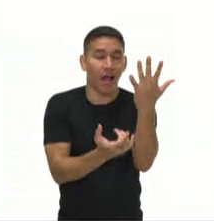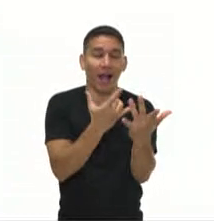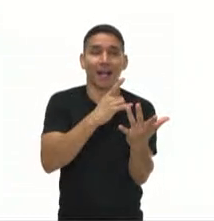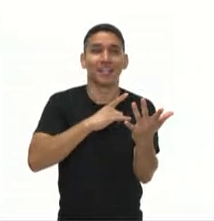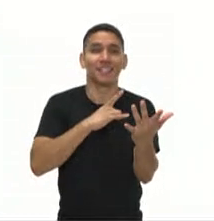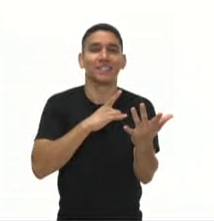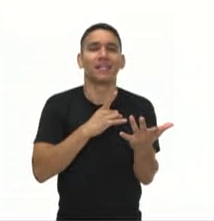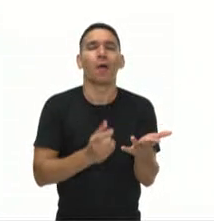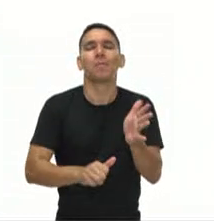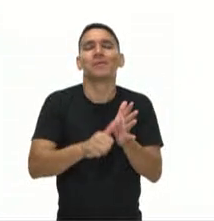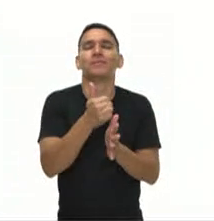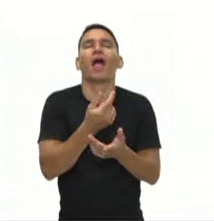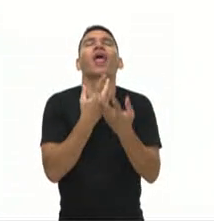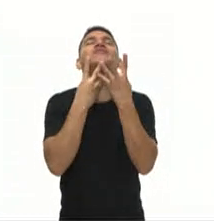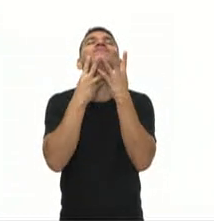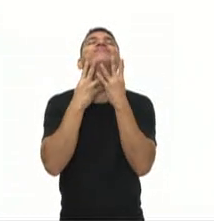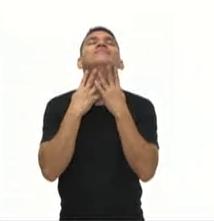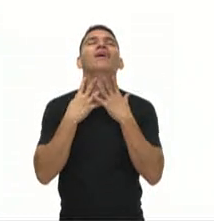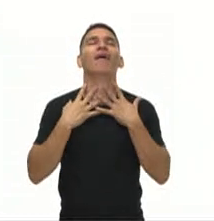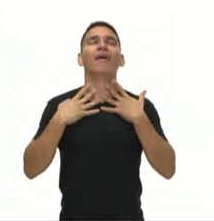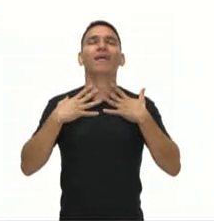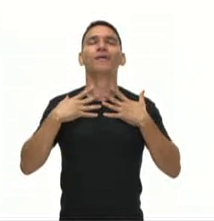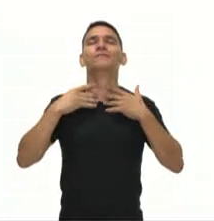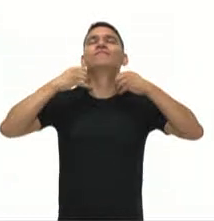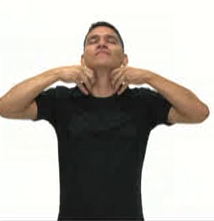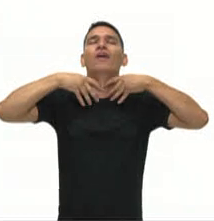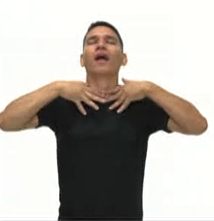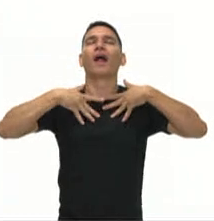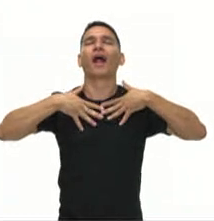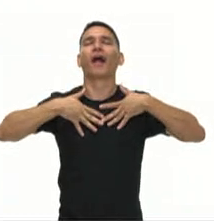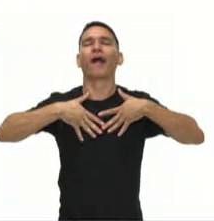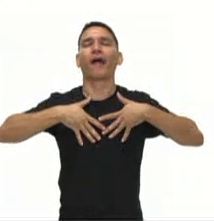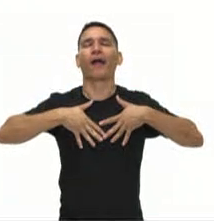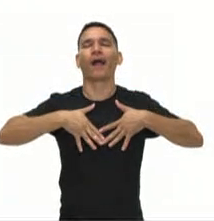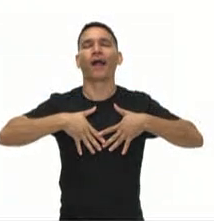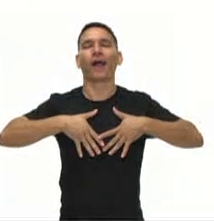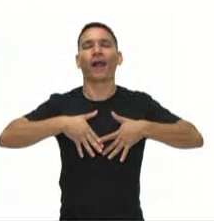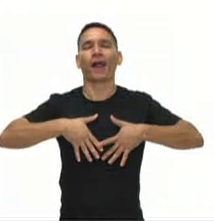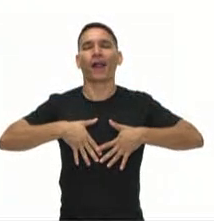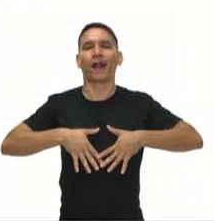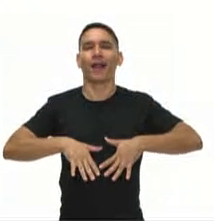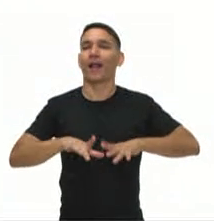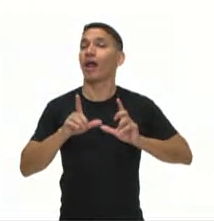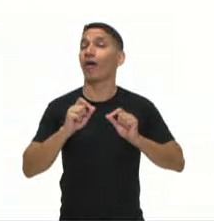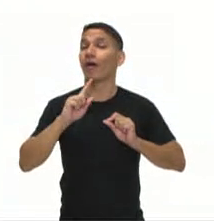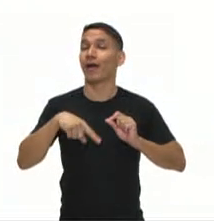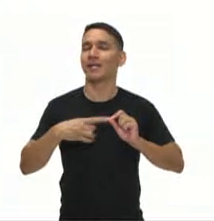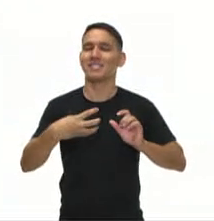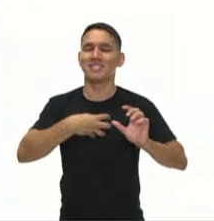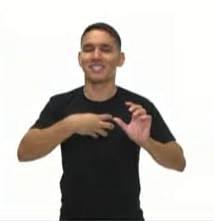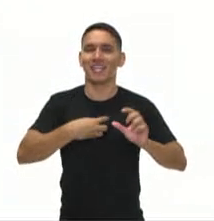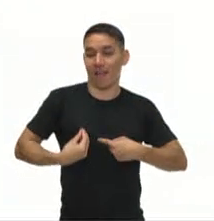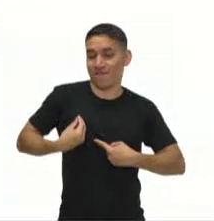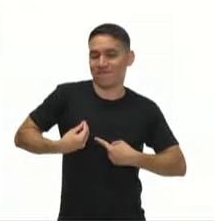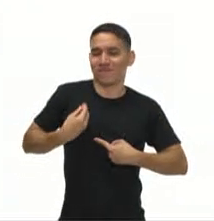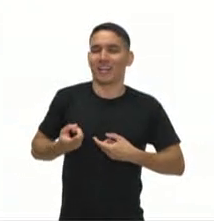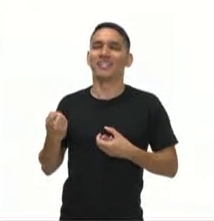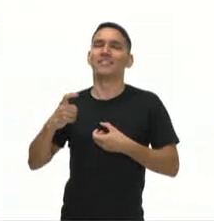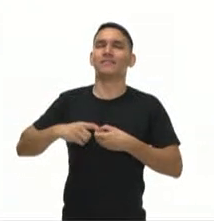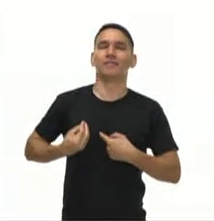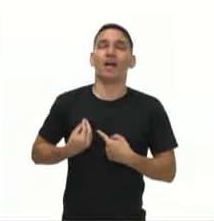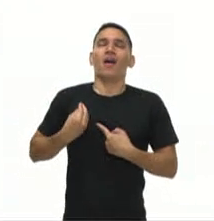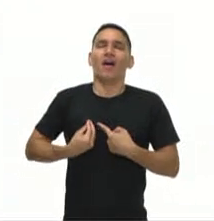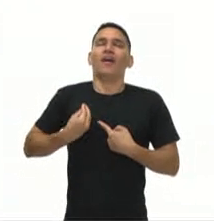primeiro gole fresco desceu, escorrendo pelo peito até a barriga. Era a vida voltando. E como